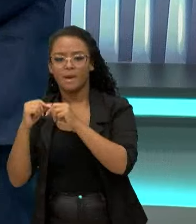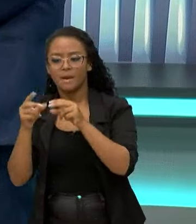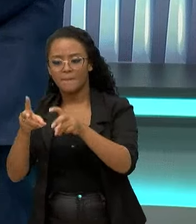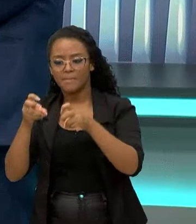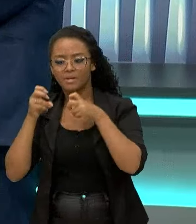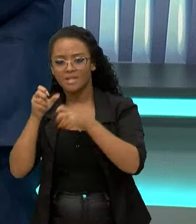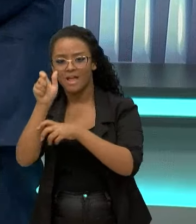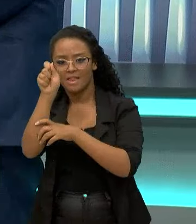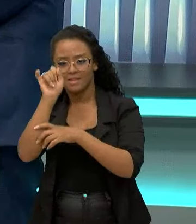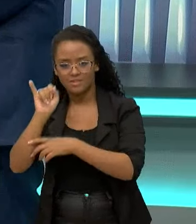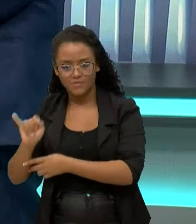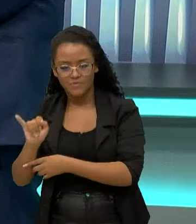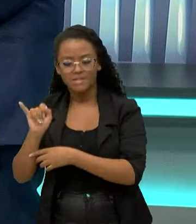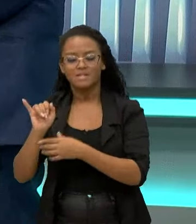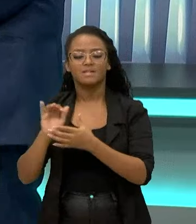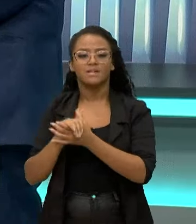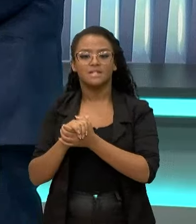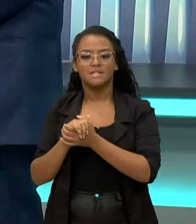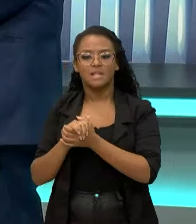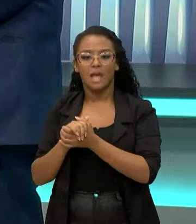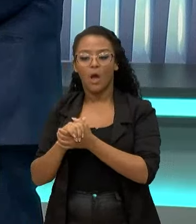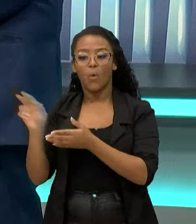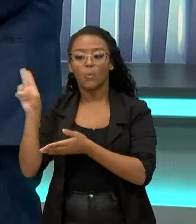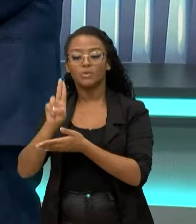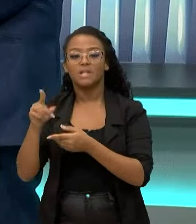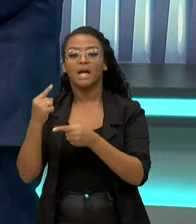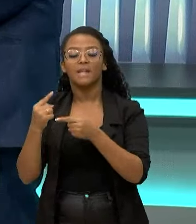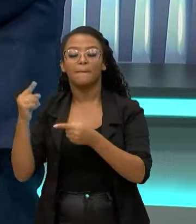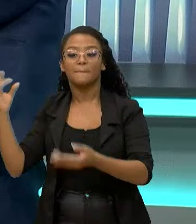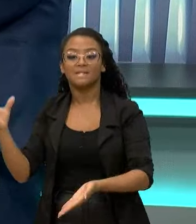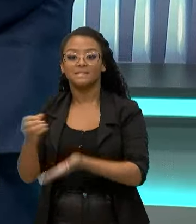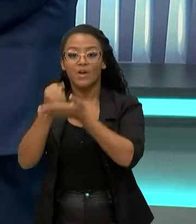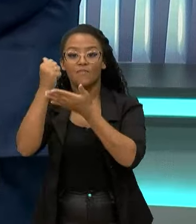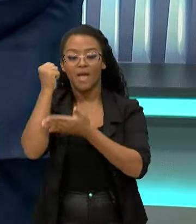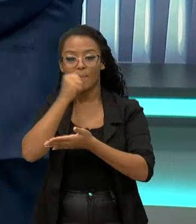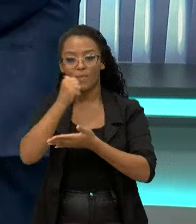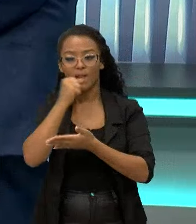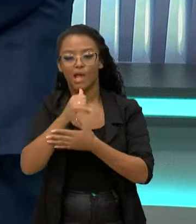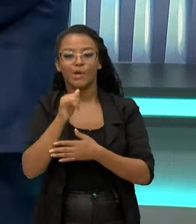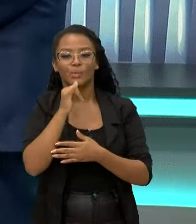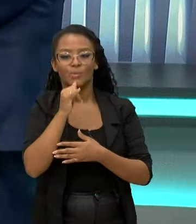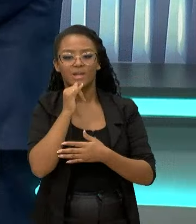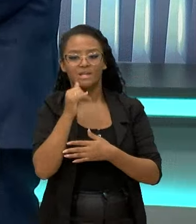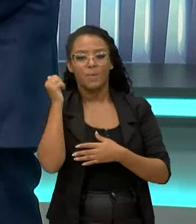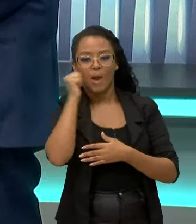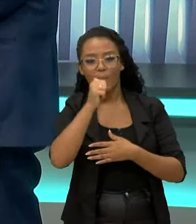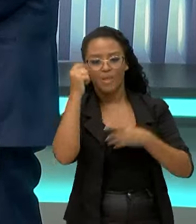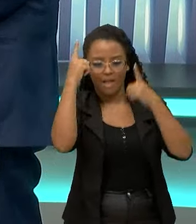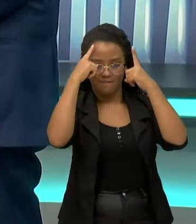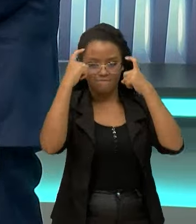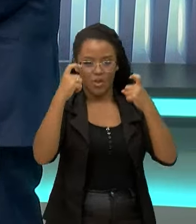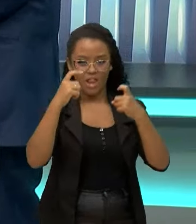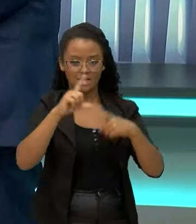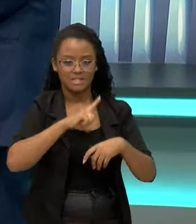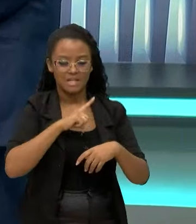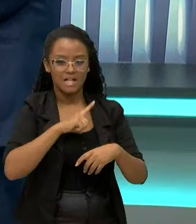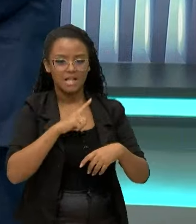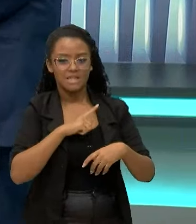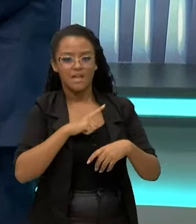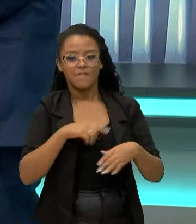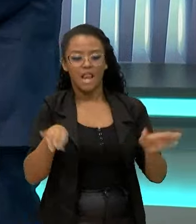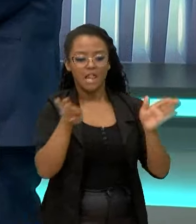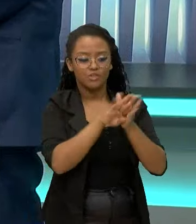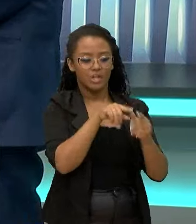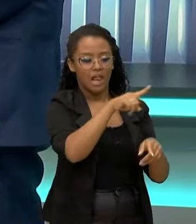sendo utilizada para salvar a vida das mulheres. Sabe como é que é? A mulher vítima de violência chega na delegacia, ela responde lá um